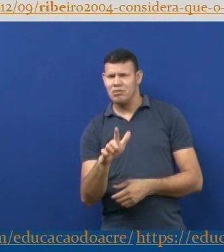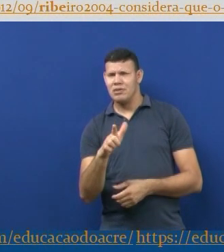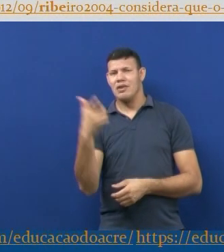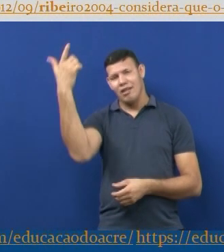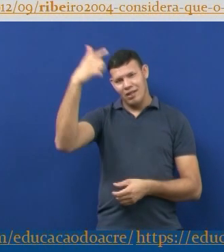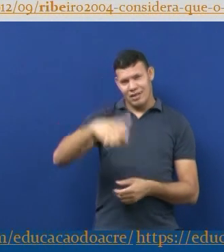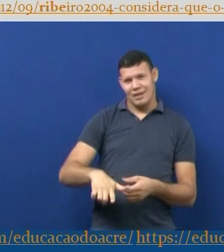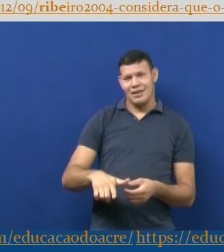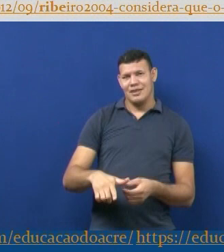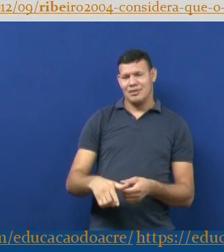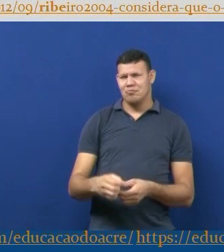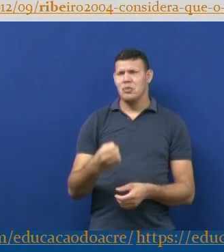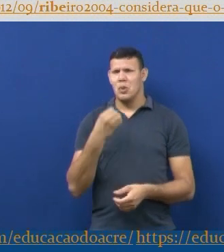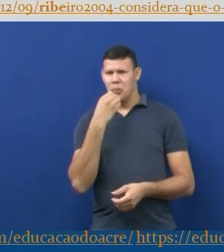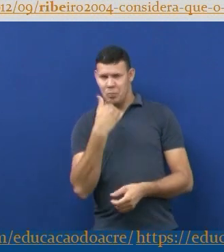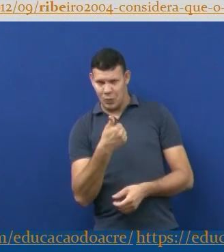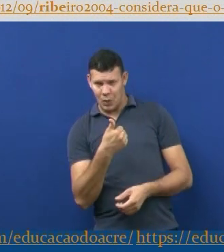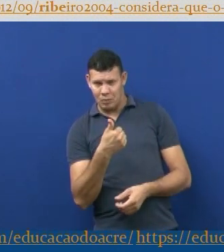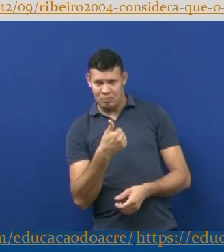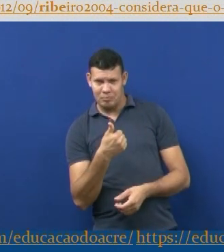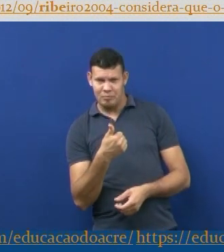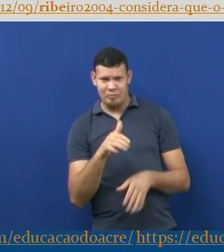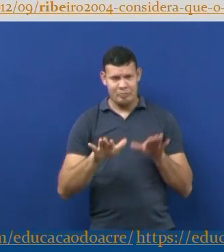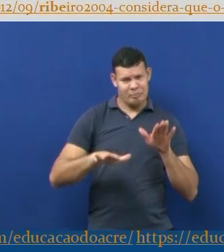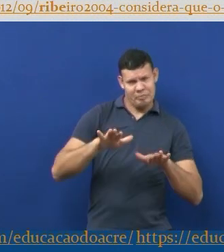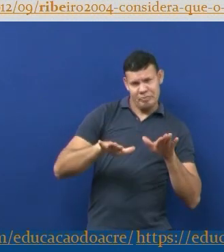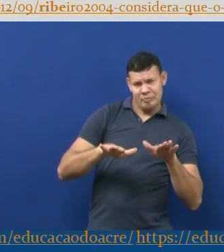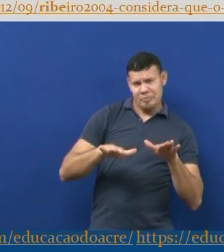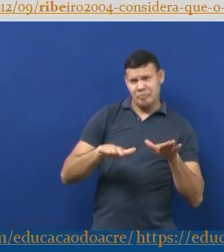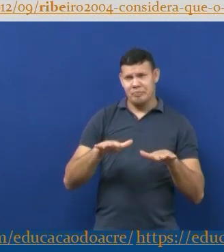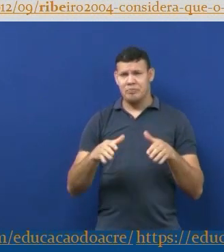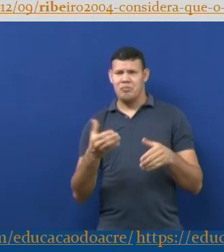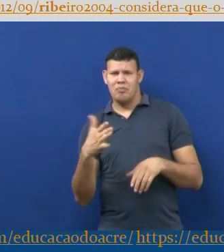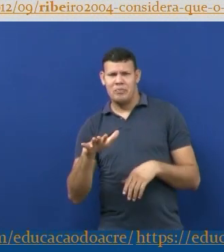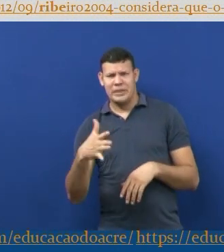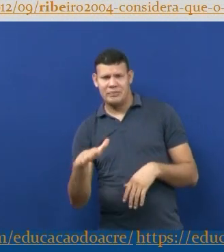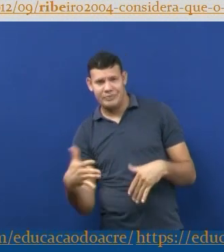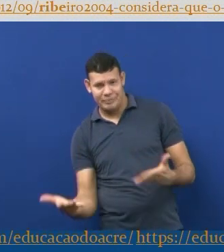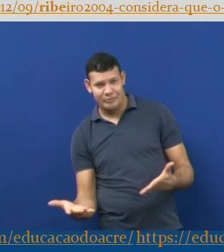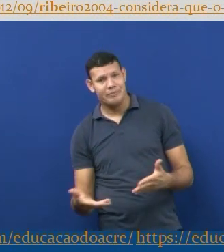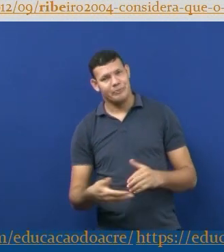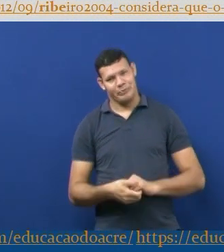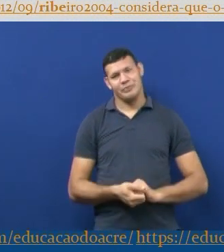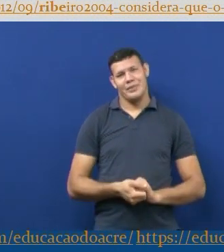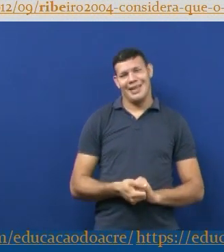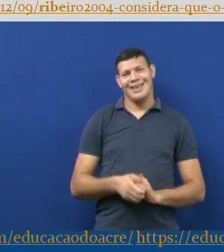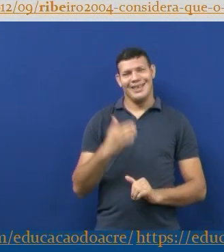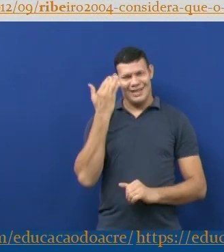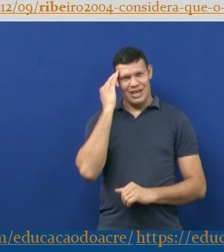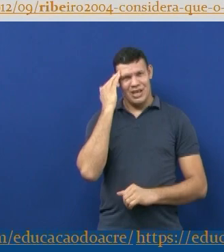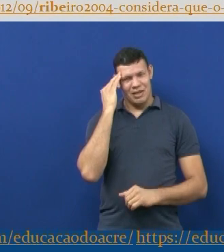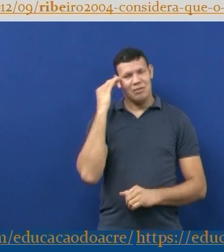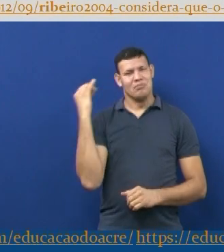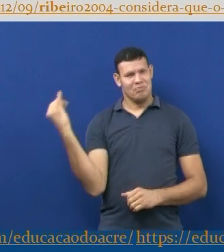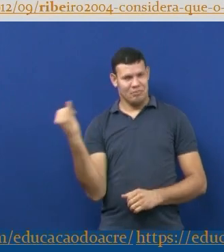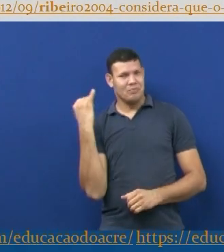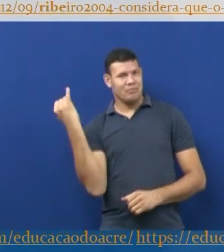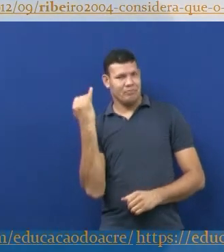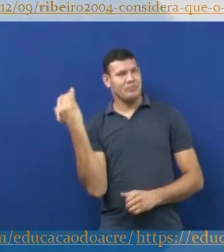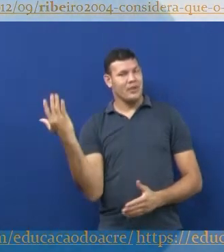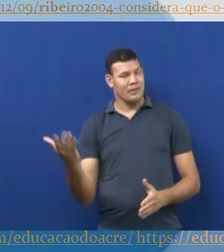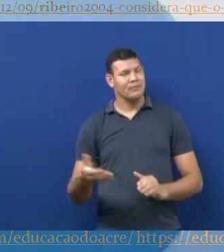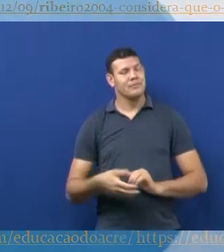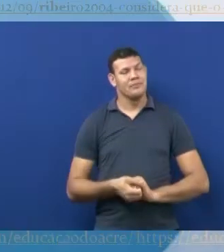de novo? Não, tá bom? Precisa melhorar? Então a avaliação é muito importante no jogo teatral. Então lembre,